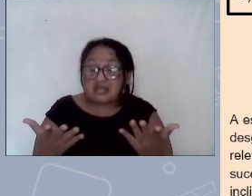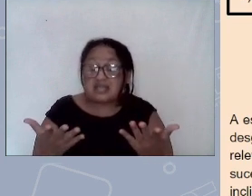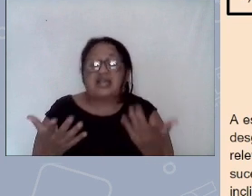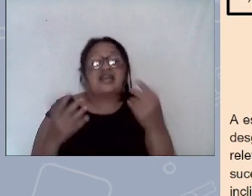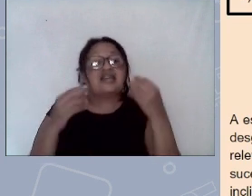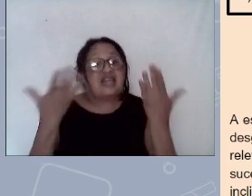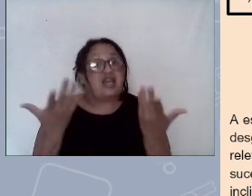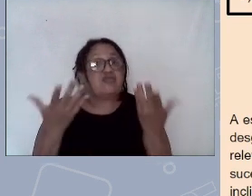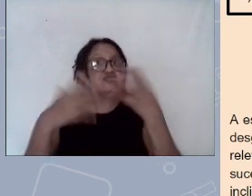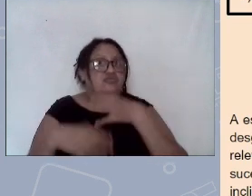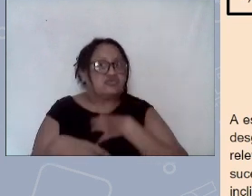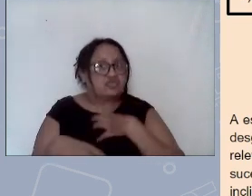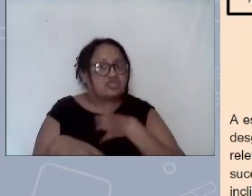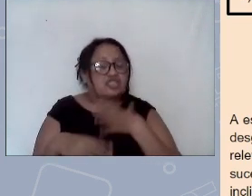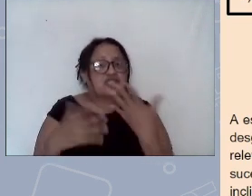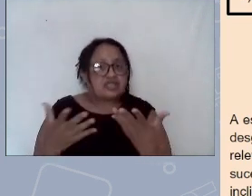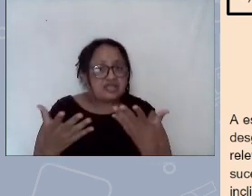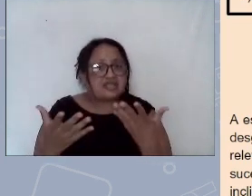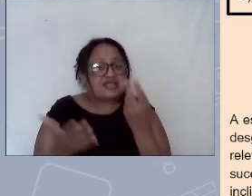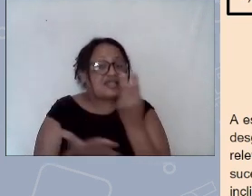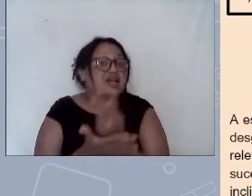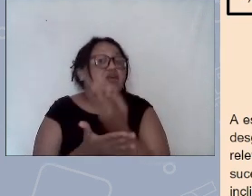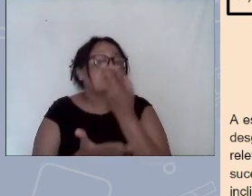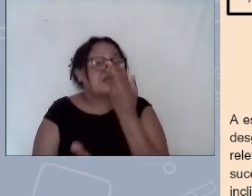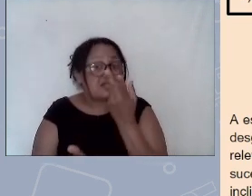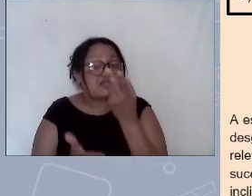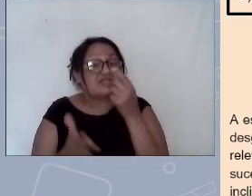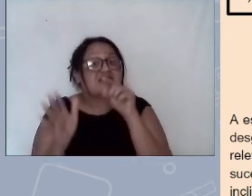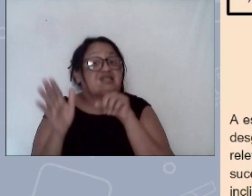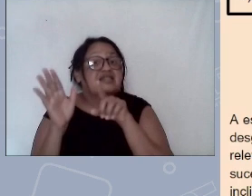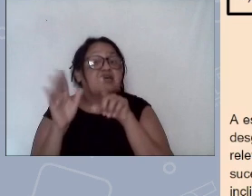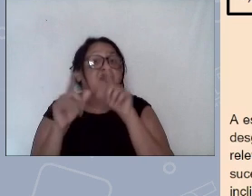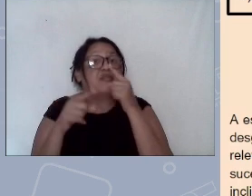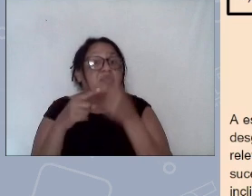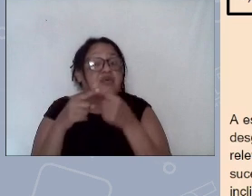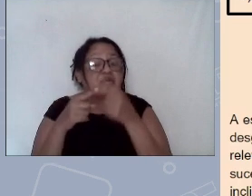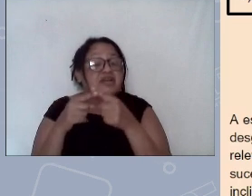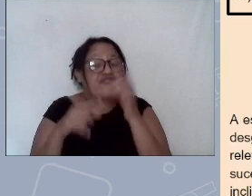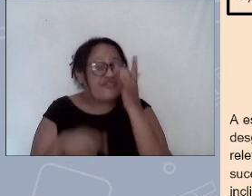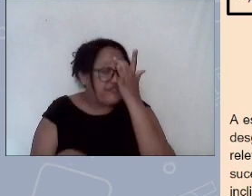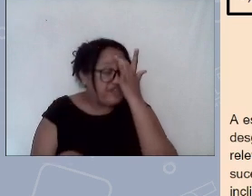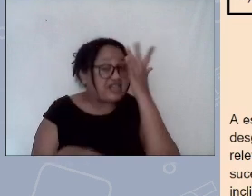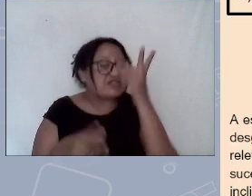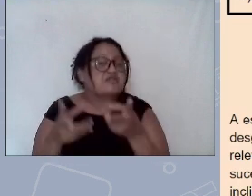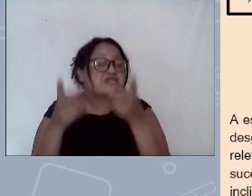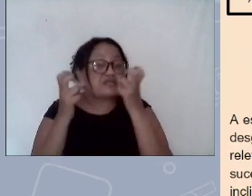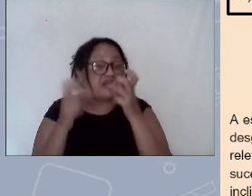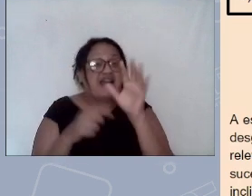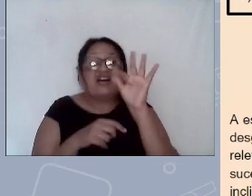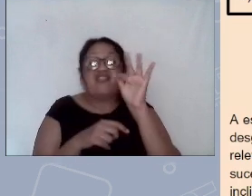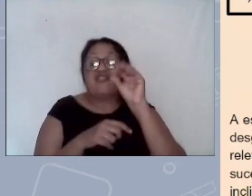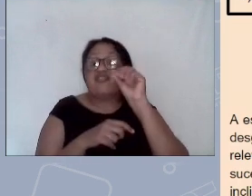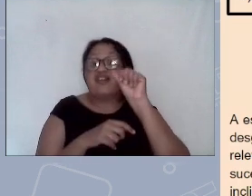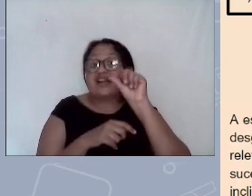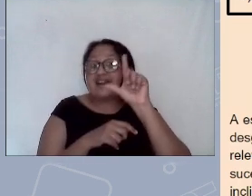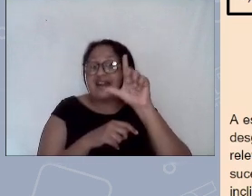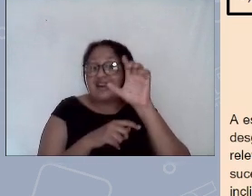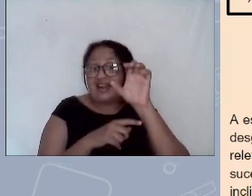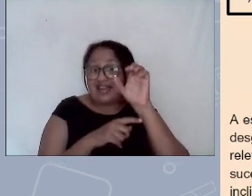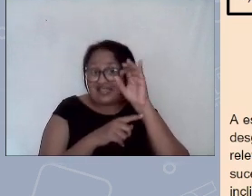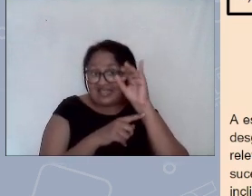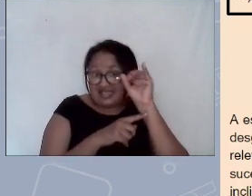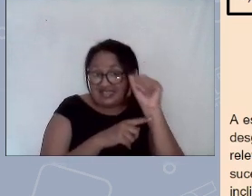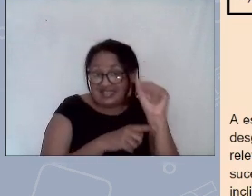uma forma que é recorrente em questões por ser fácil de identificar a falésia é o final